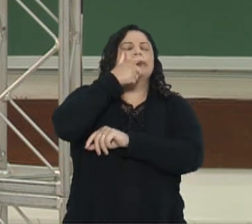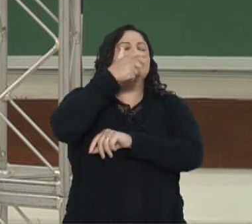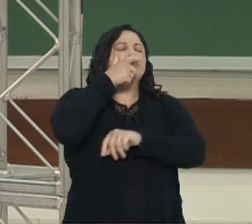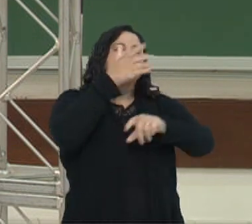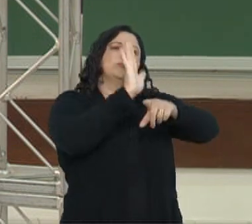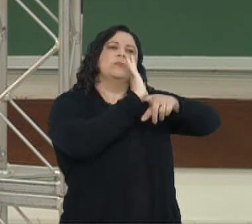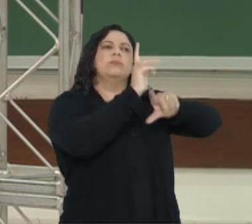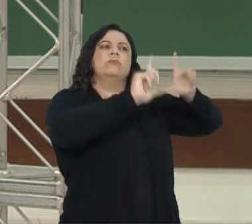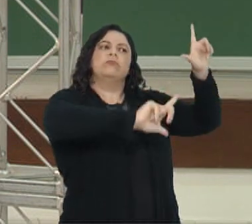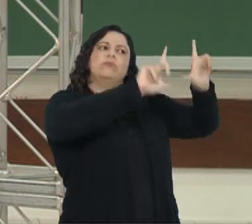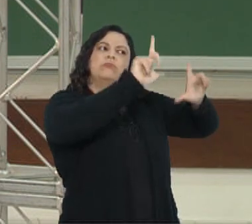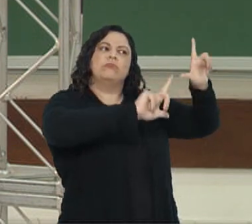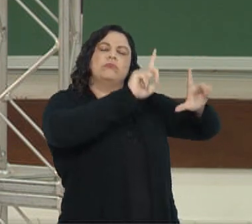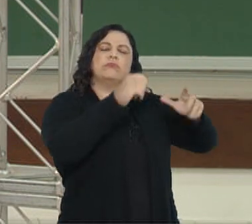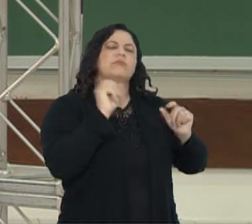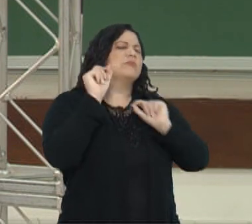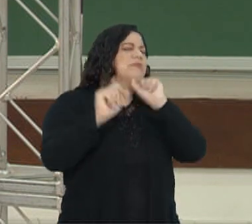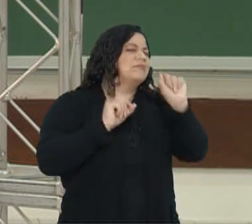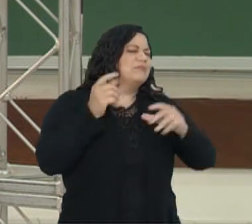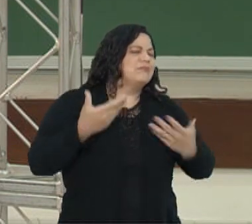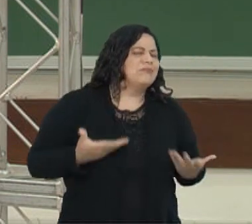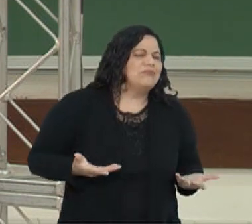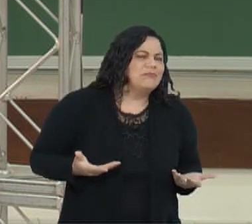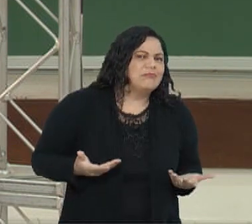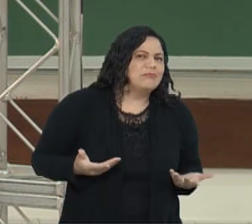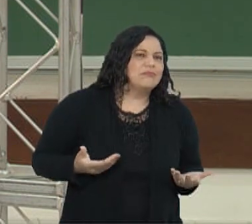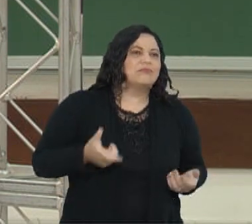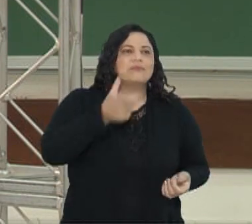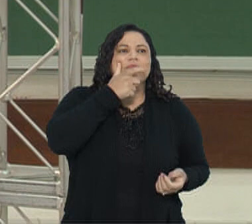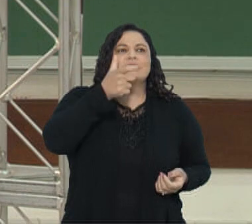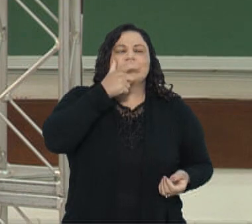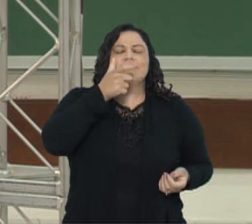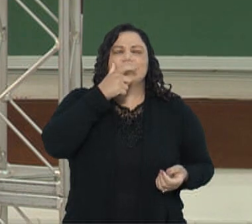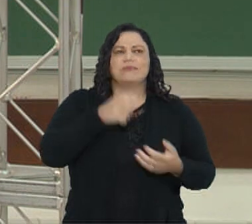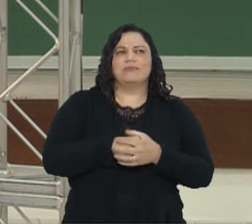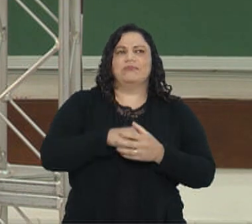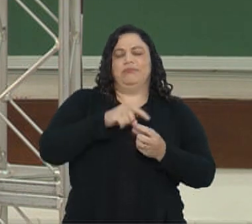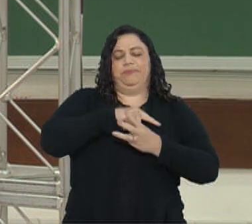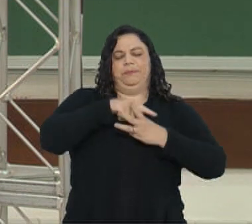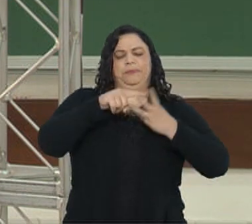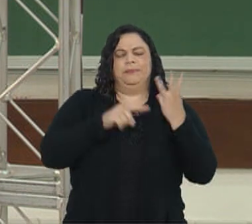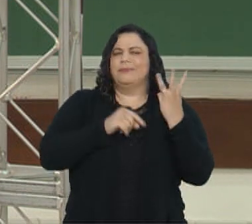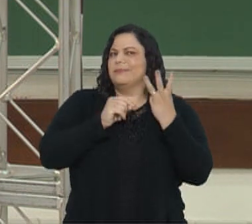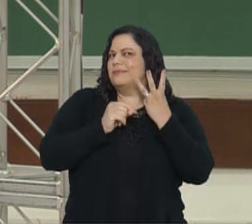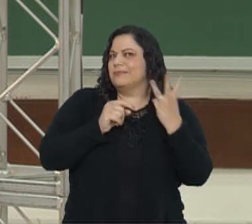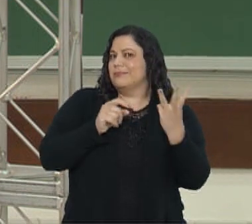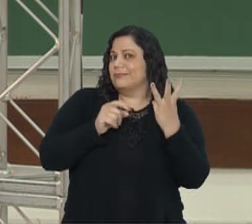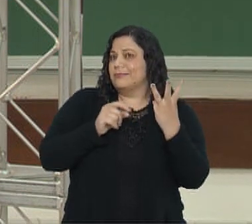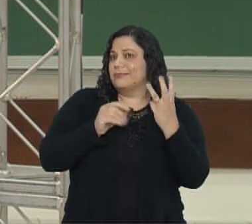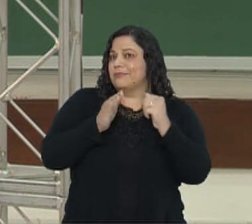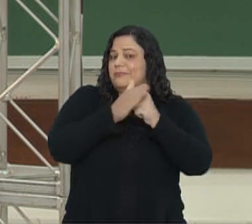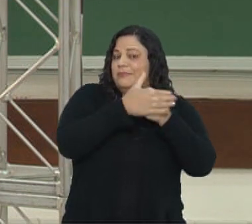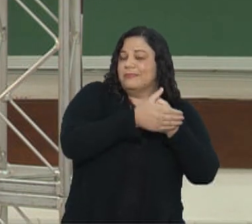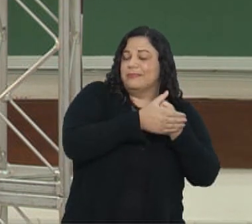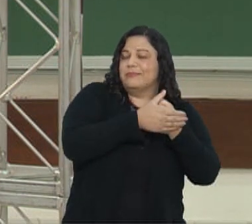televisão? Os três elementos ali, os três sujeitos. Então, veja que tem três núcleos, portanto,